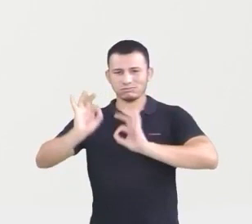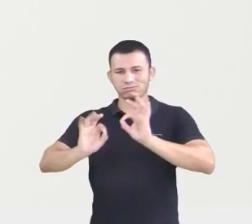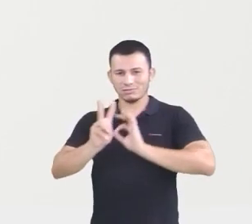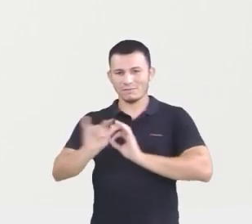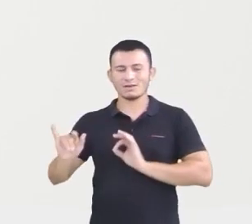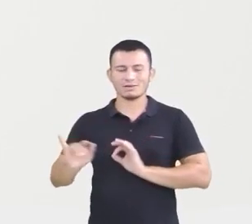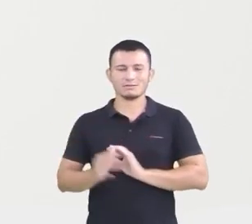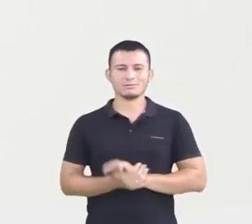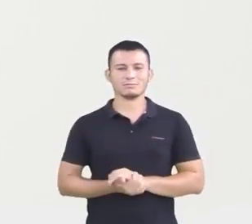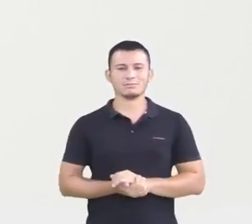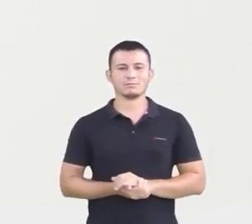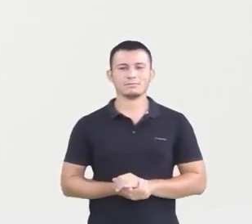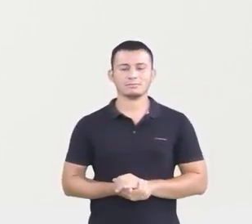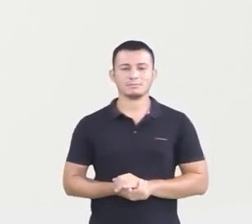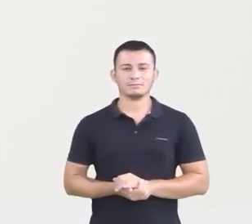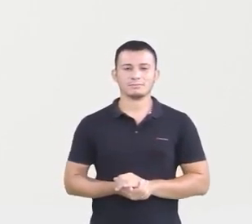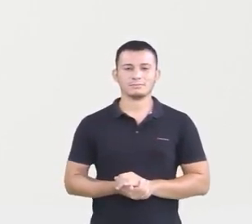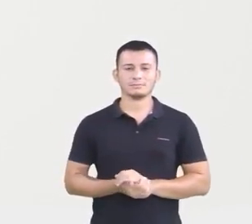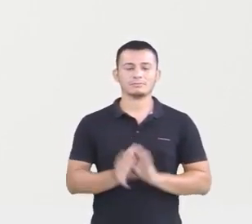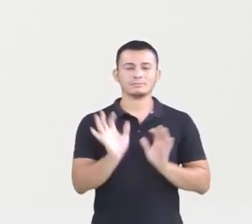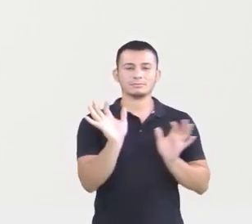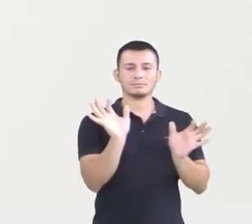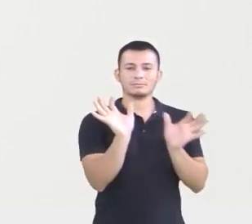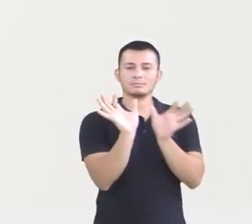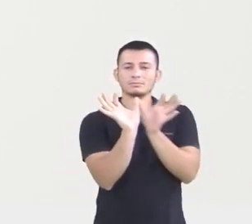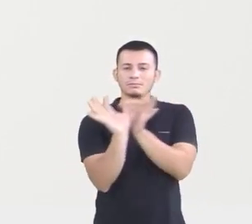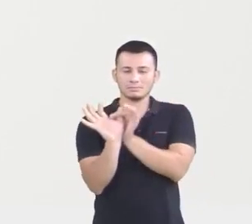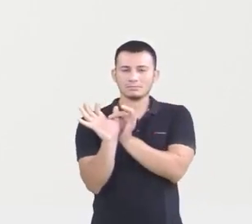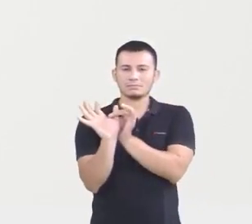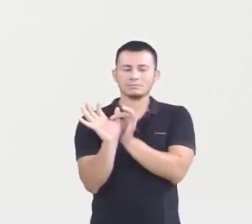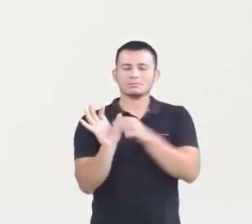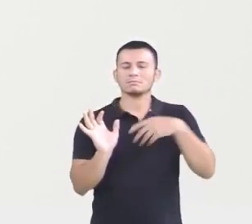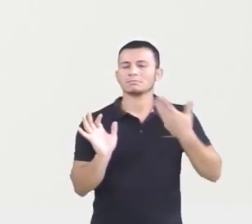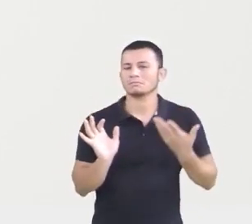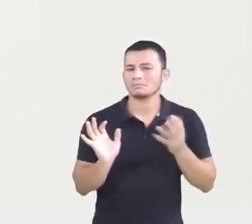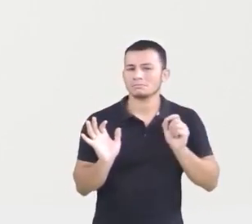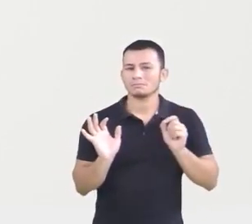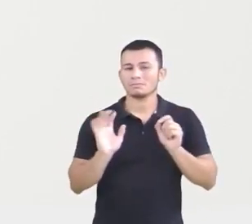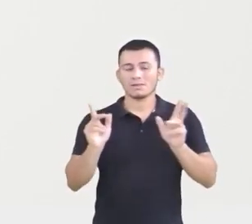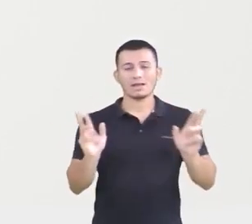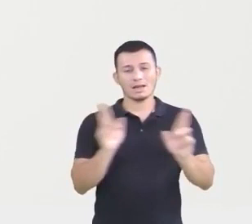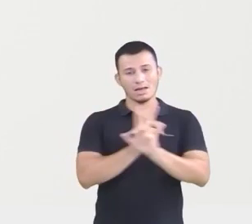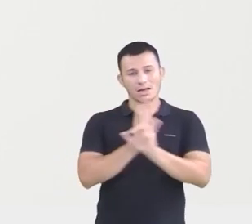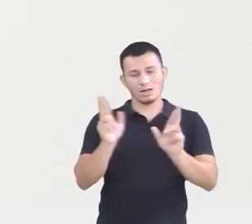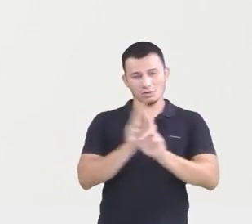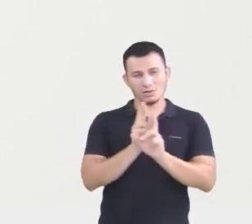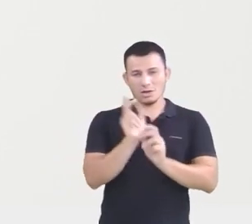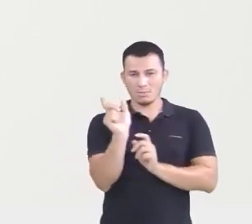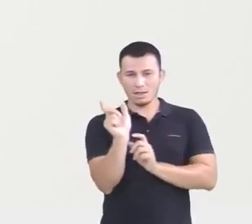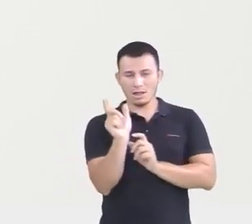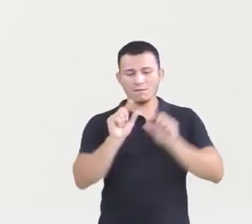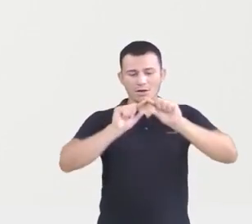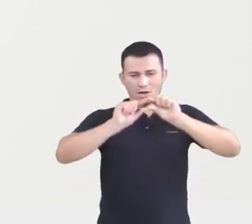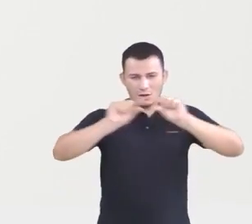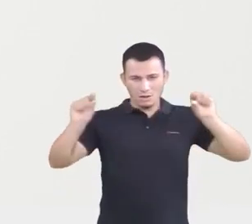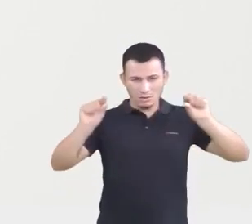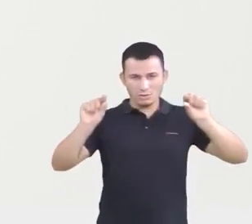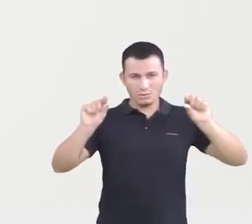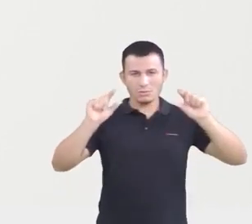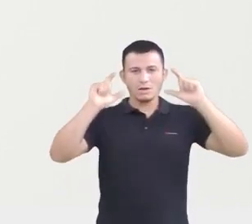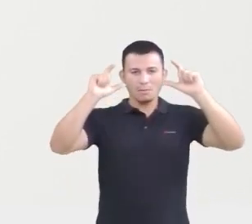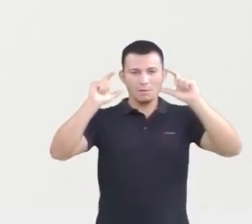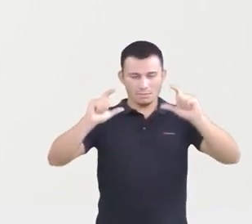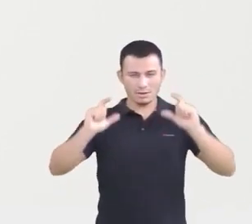aconteceram. As conjunções servem para ligar palavras, orações e parágrafos,